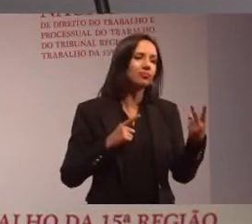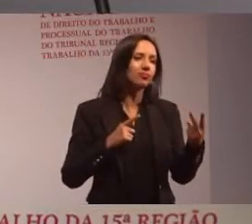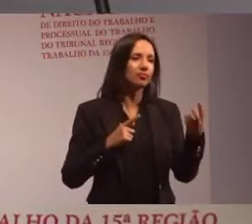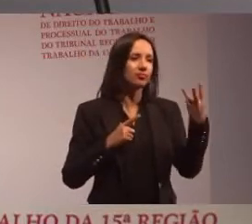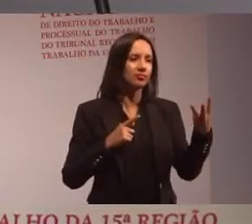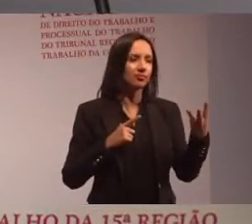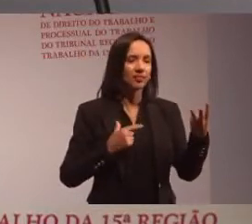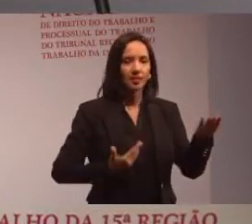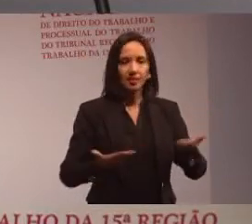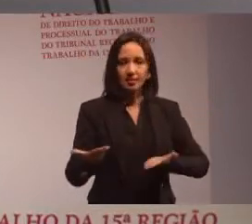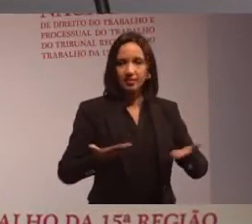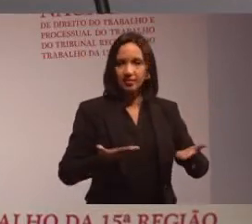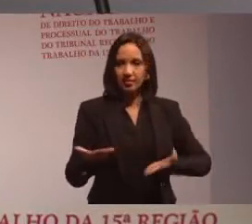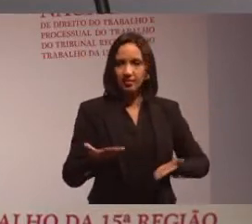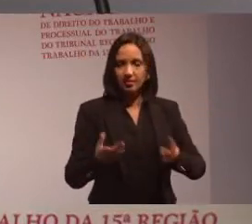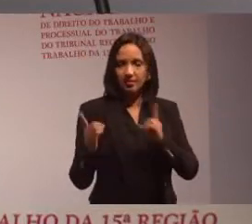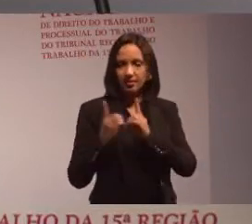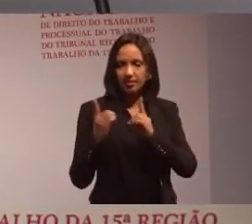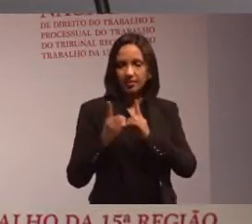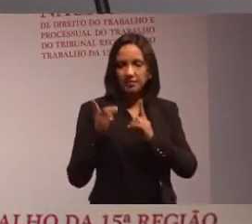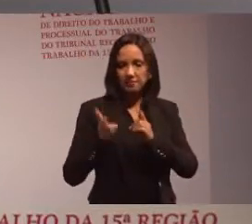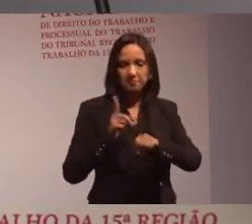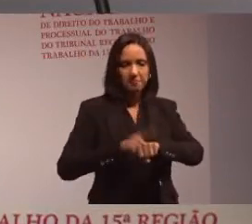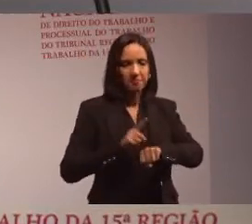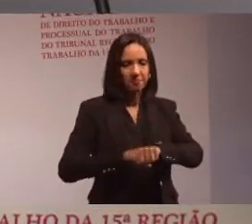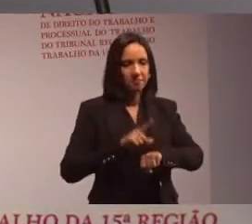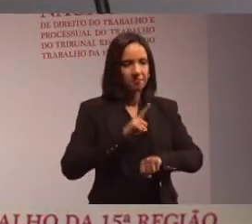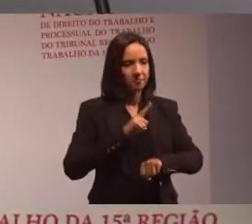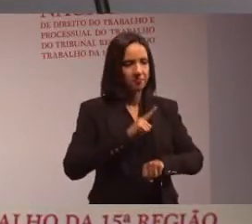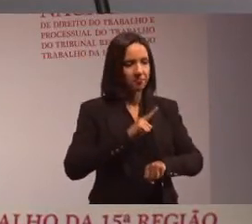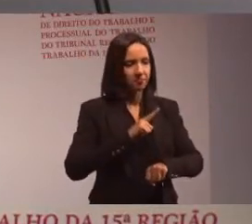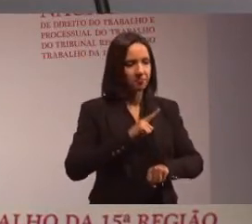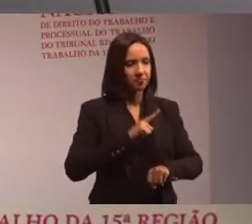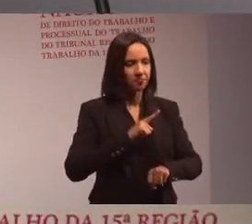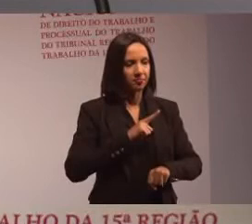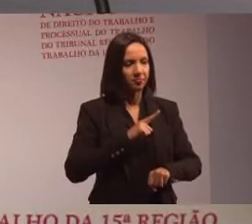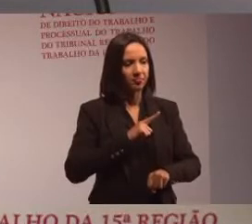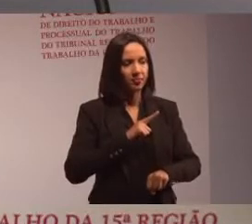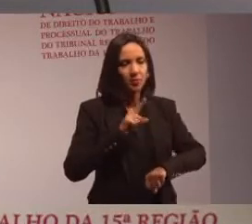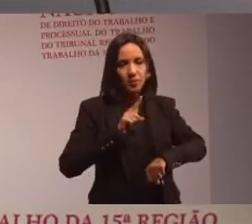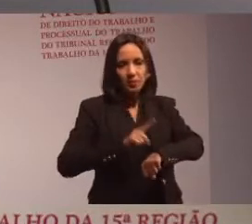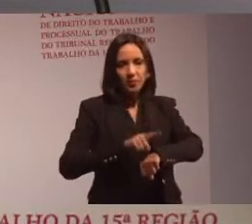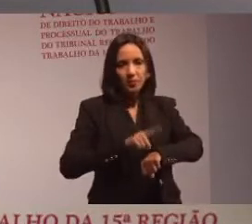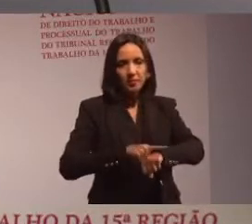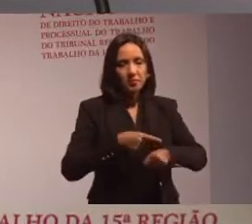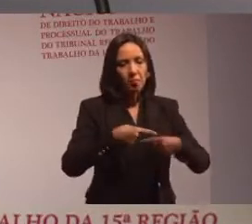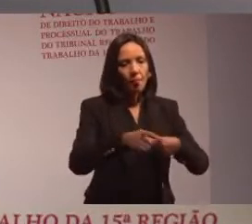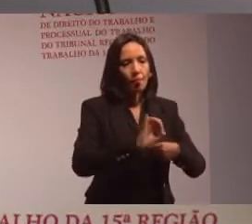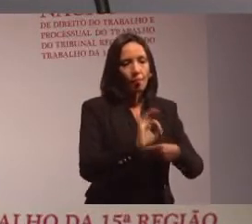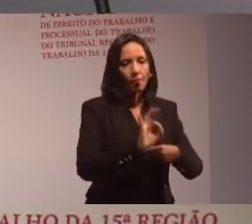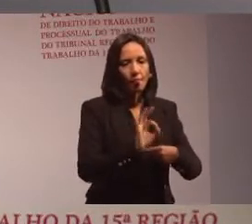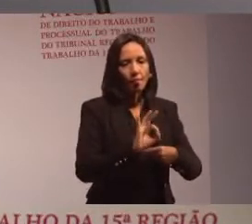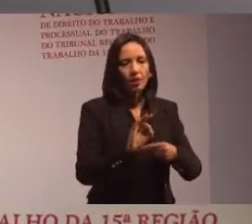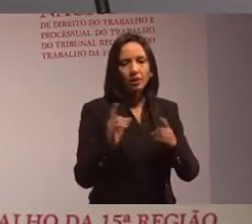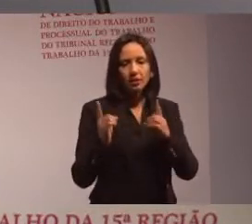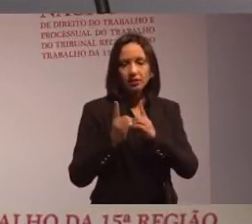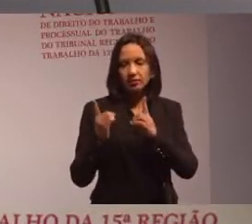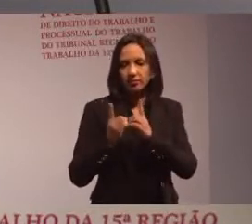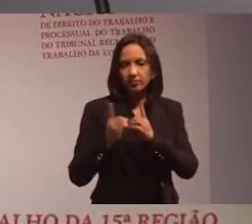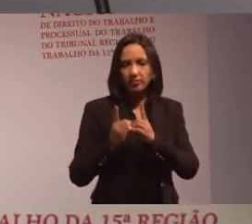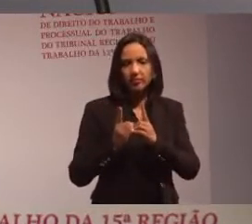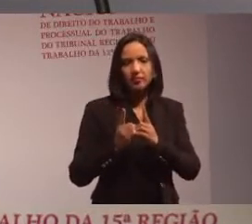clientes naquele momento, e ele já passou um período sem renda nenhuma, ele acaba se dedicando a jornadas que não param,